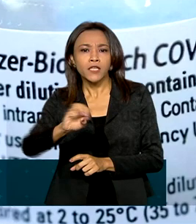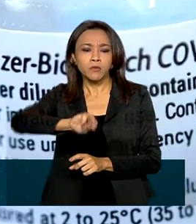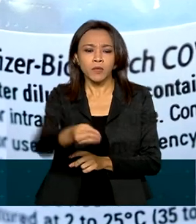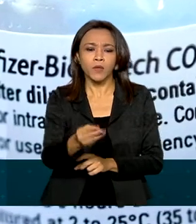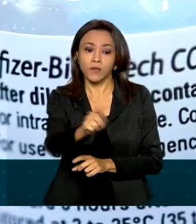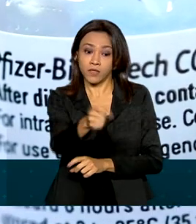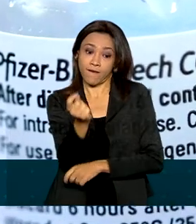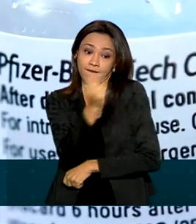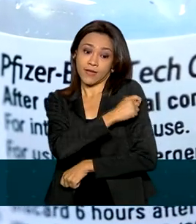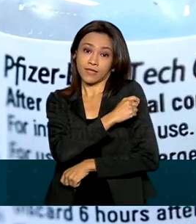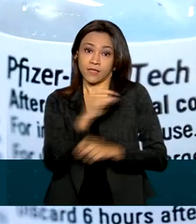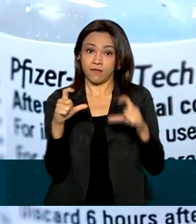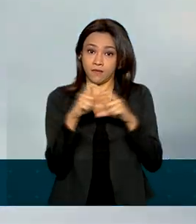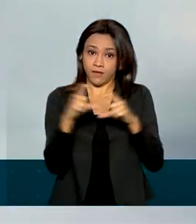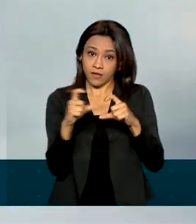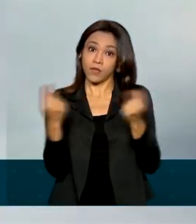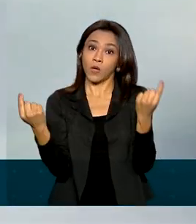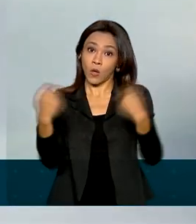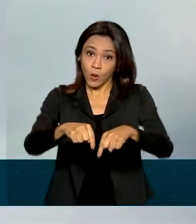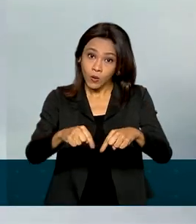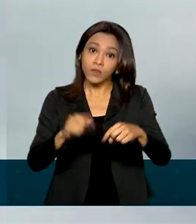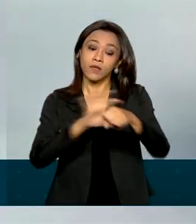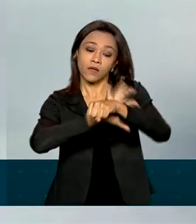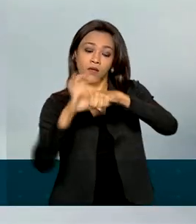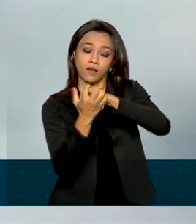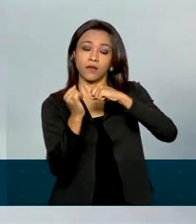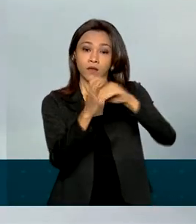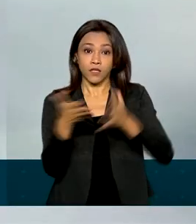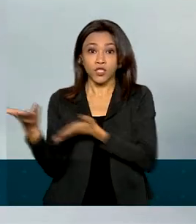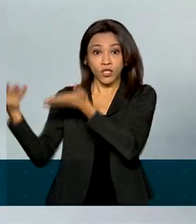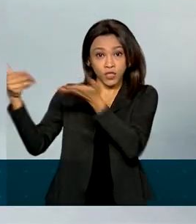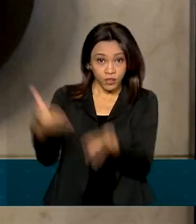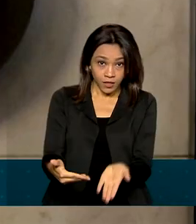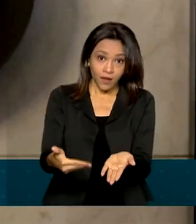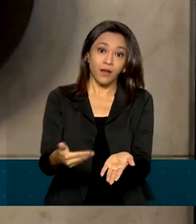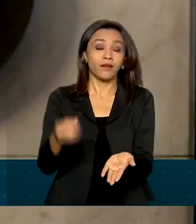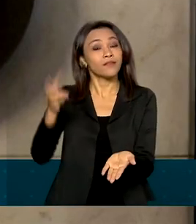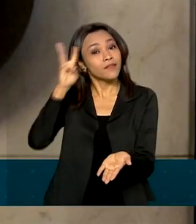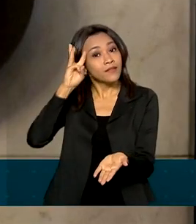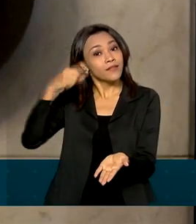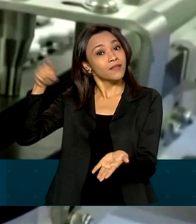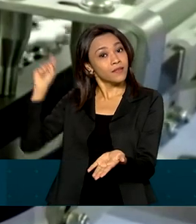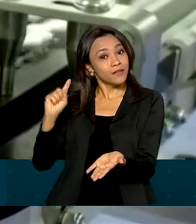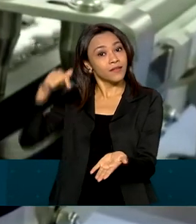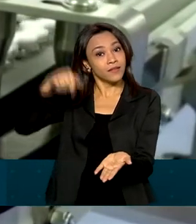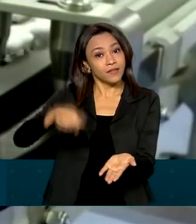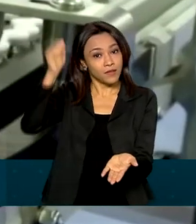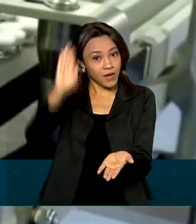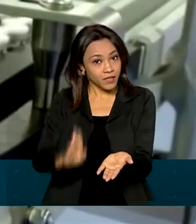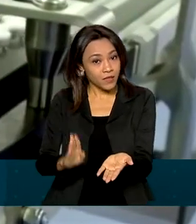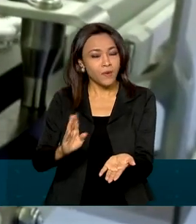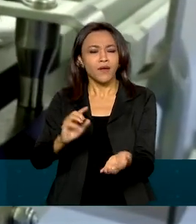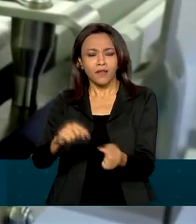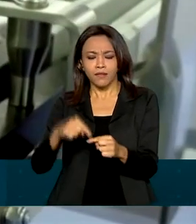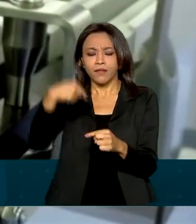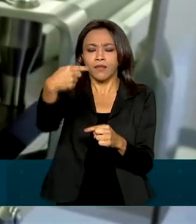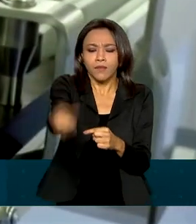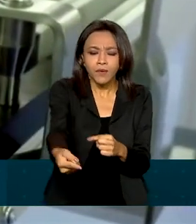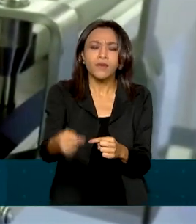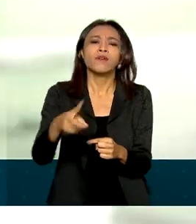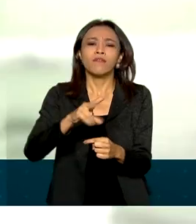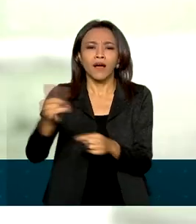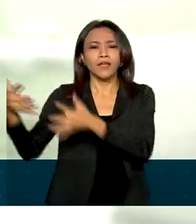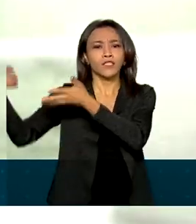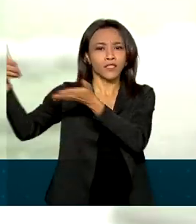vacinas da fazer contra o vídeo 19 chegaram nesta terça-feira ao Brasil até o fim da semana outras duas